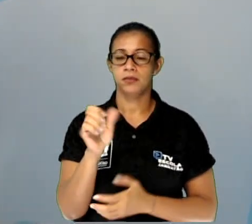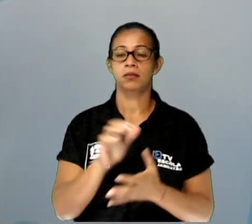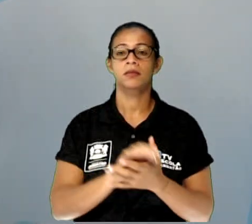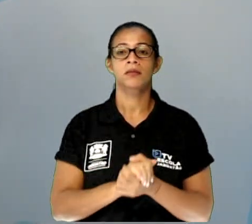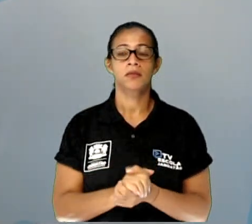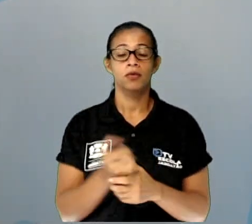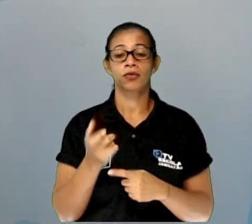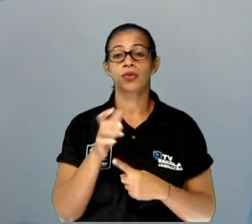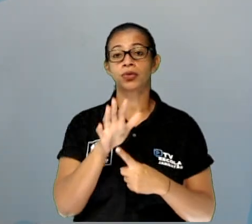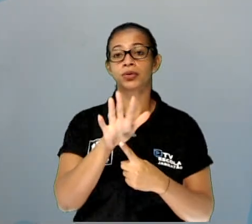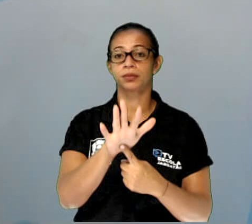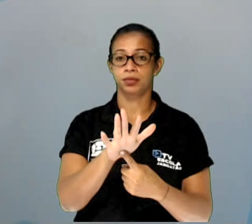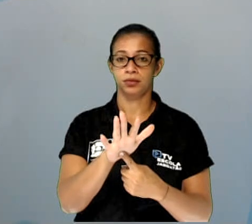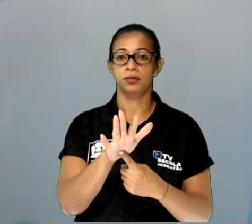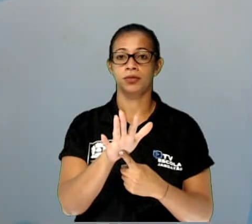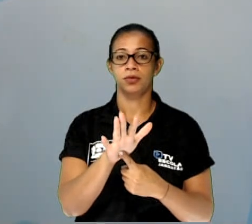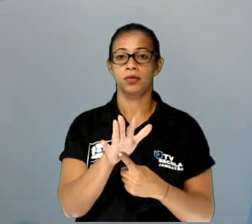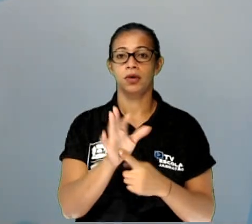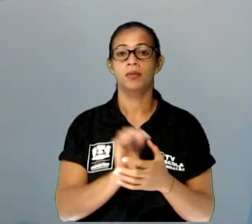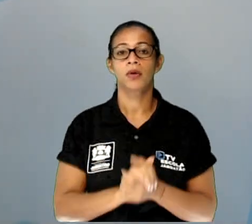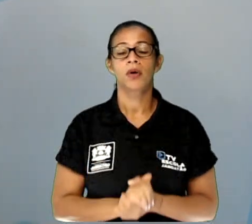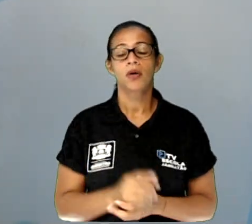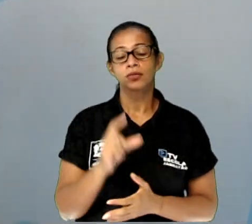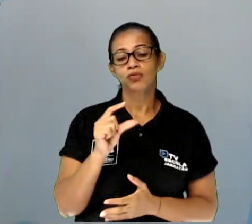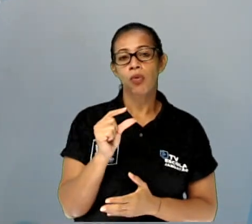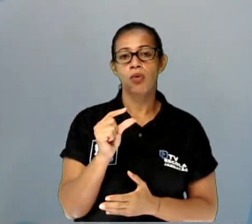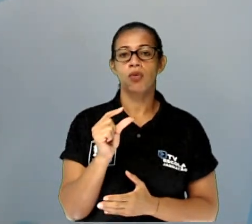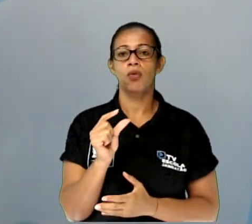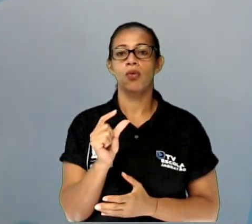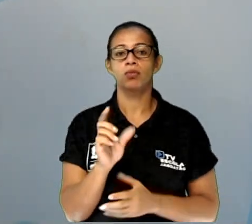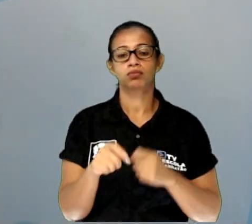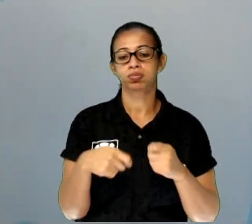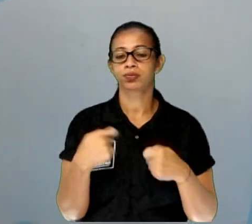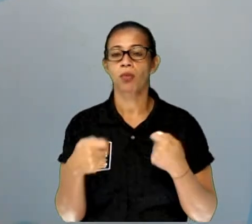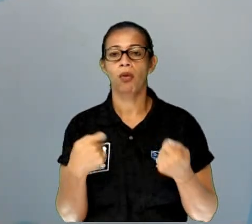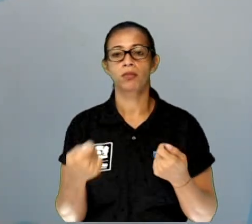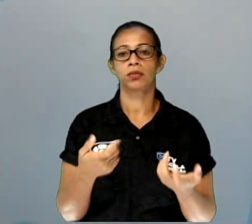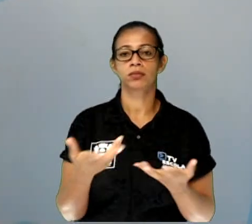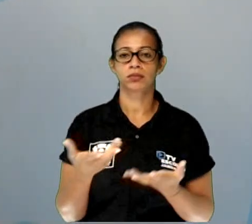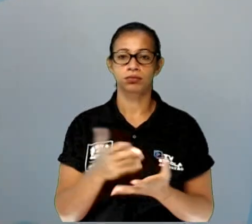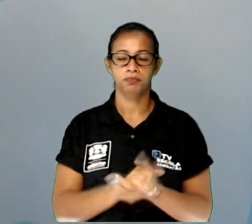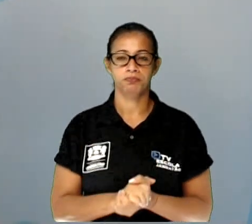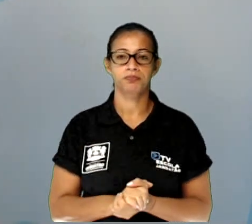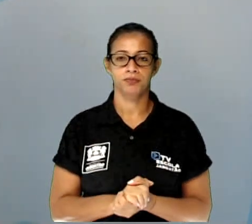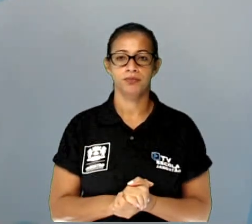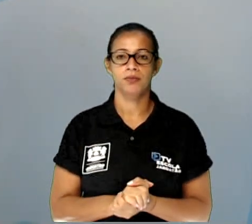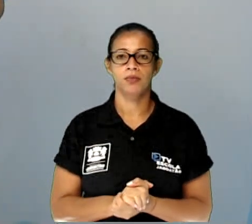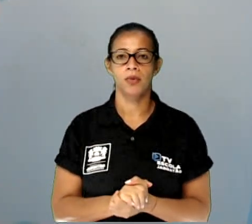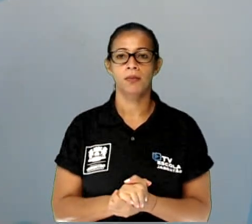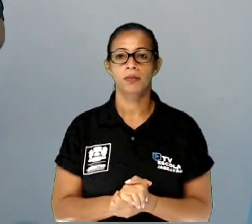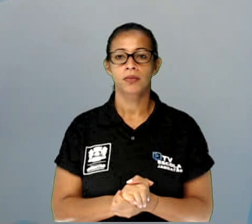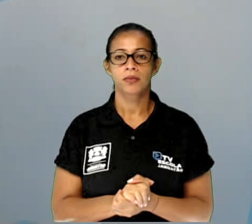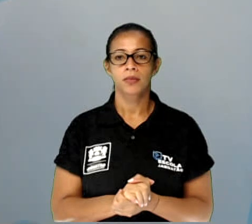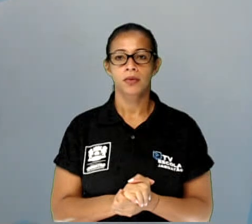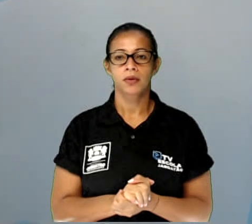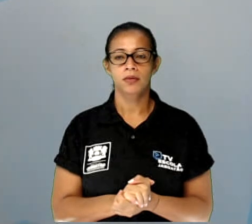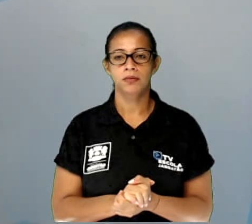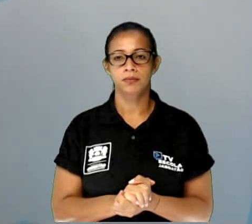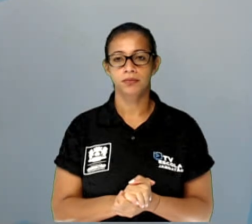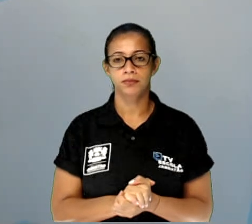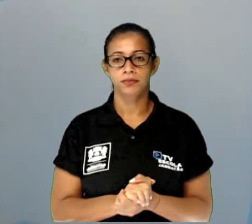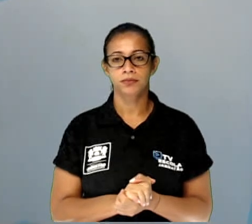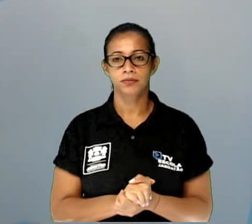nas cidades. E o Império Bizantino, que inaugura ali o período da Idade Média, ele vem um pouco para quebrar aí